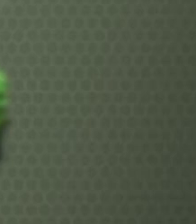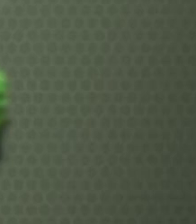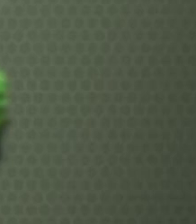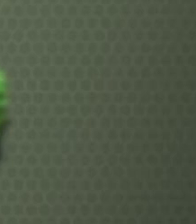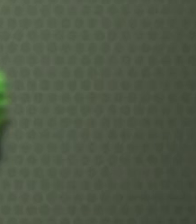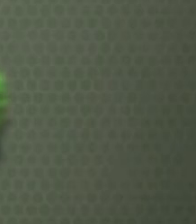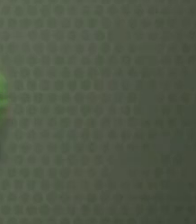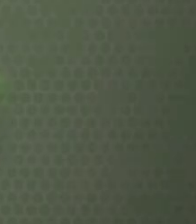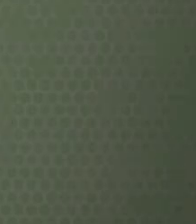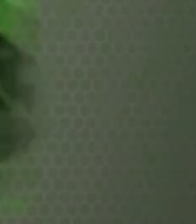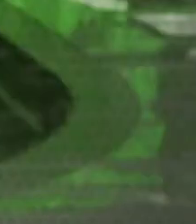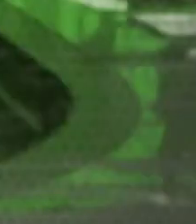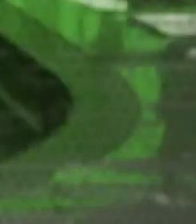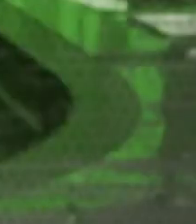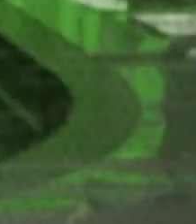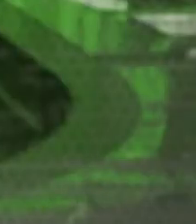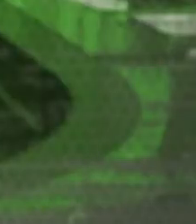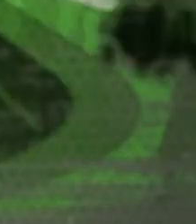Música